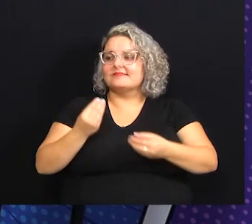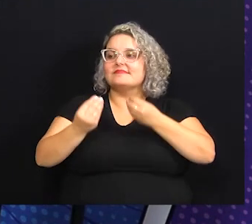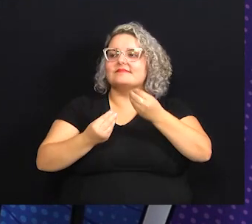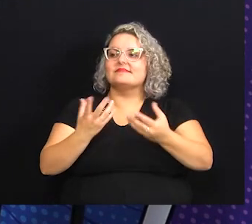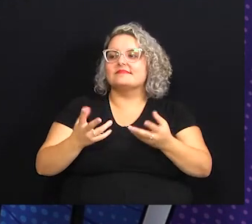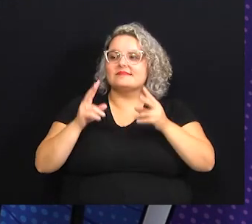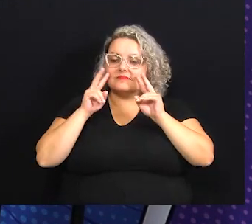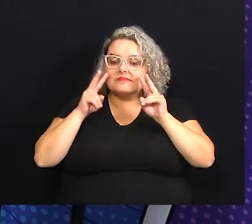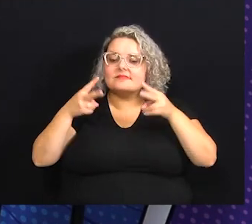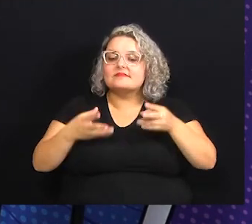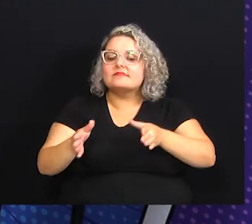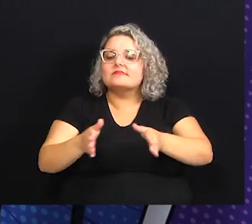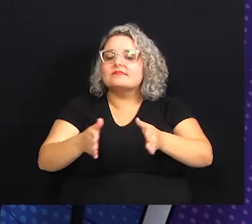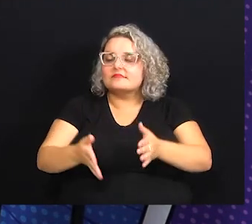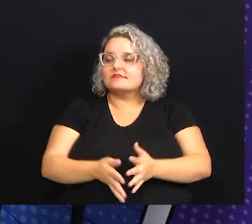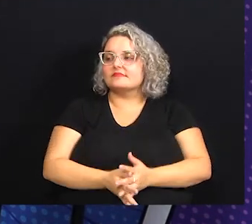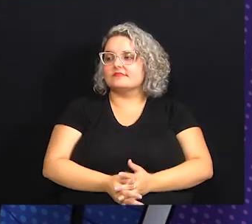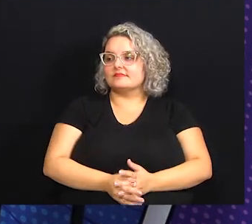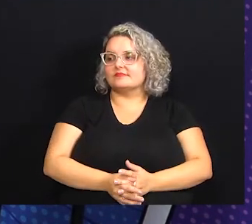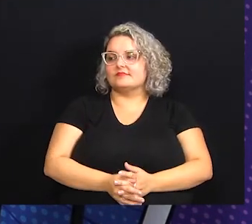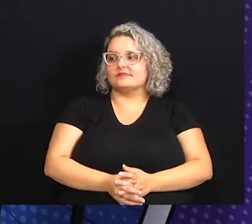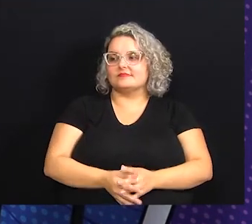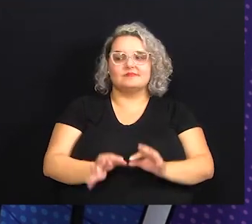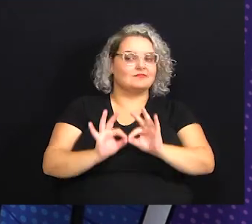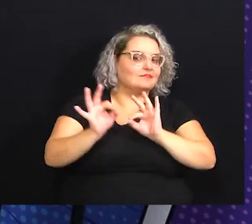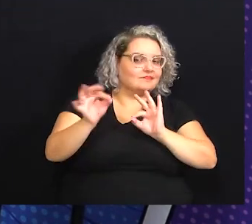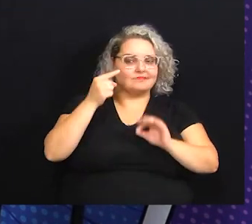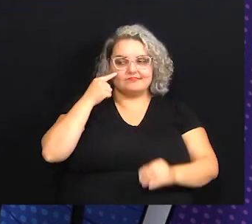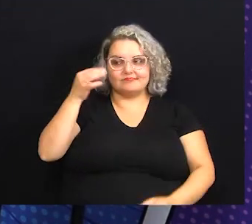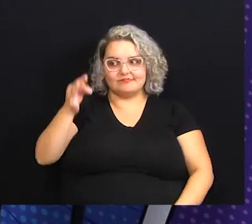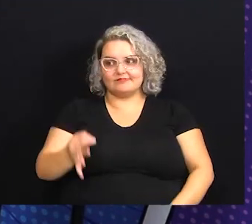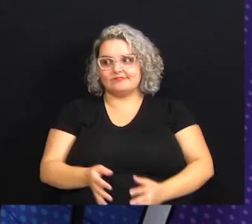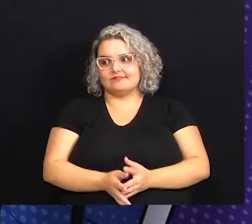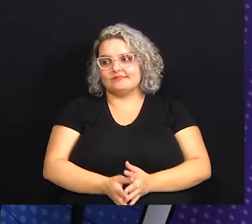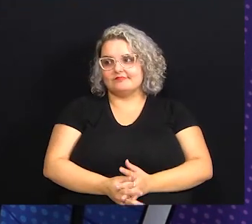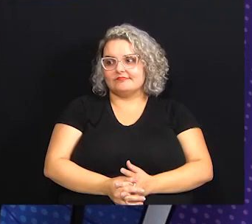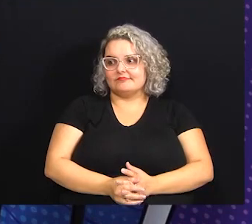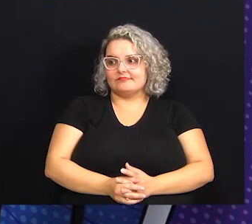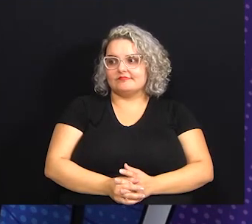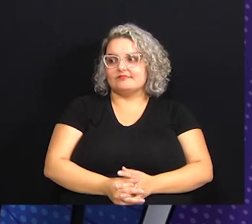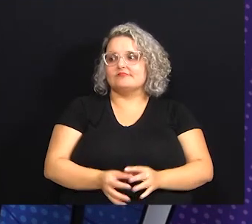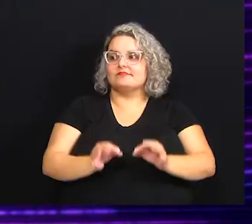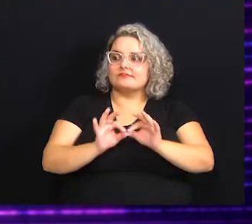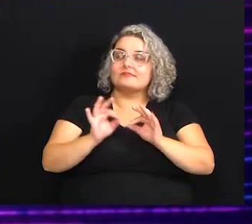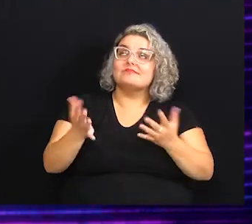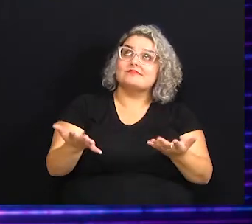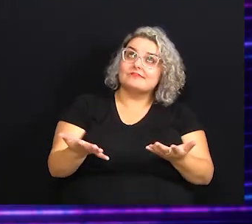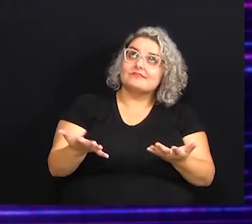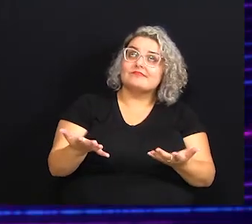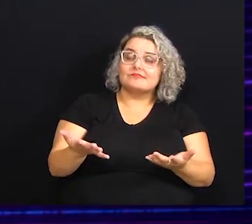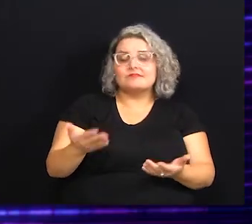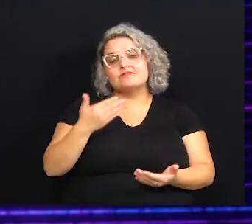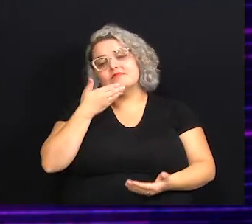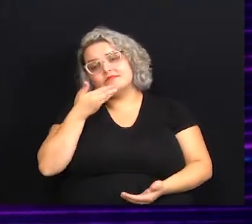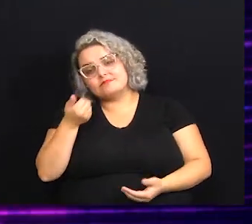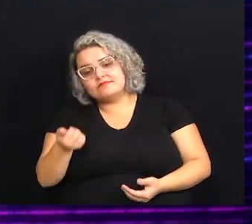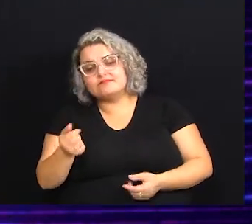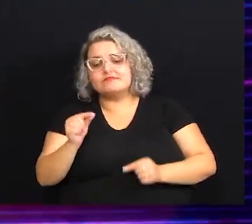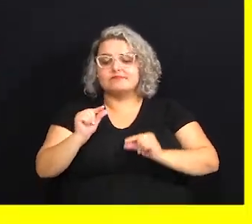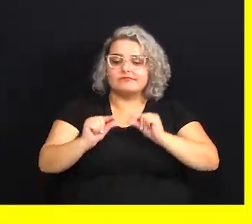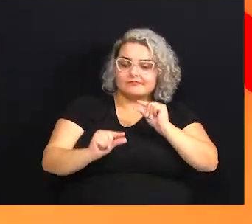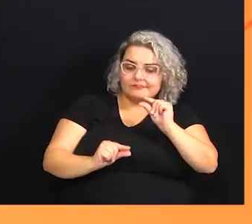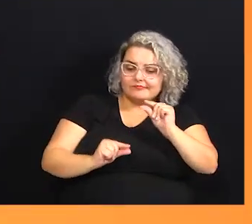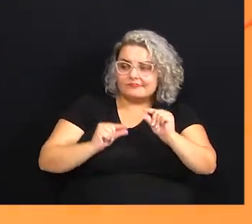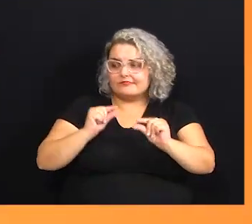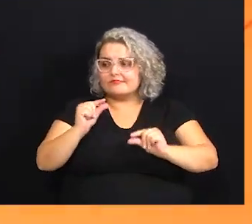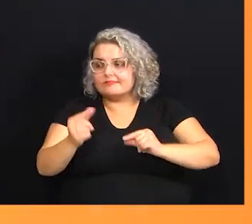como é que você vê o cenário? Tá longe do ideal? Longe do ideal. Eu acho assim, tá melhorando aos poucos,